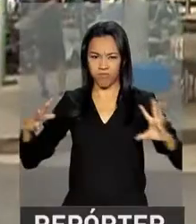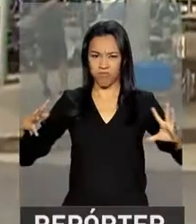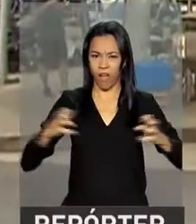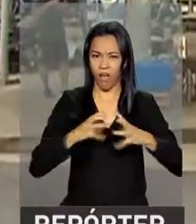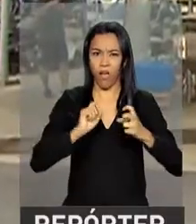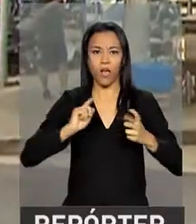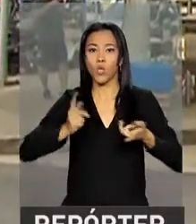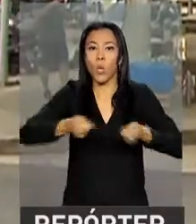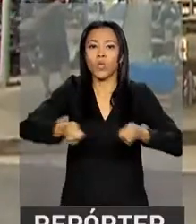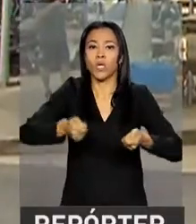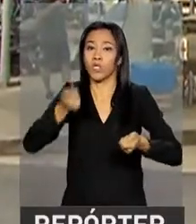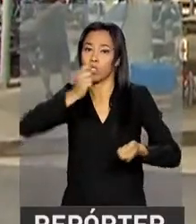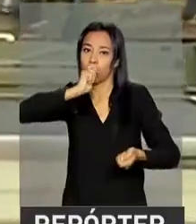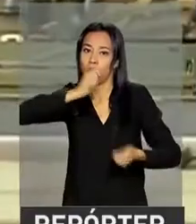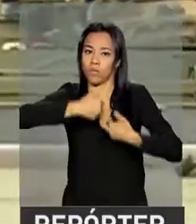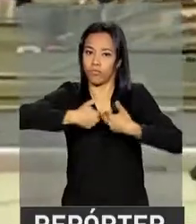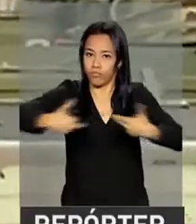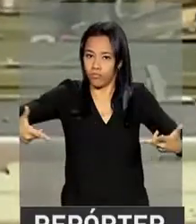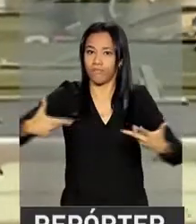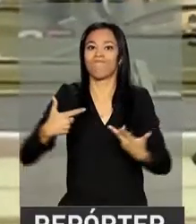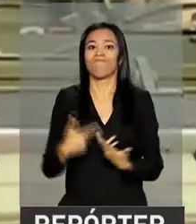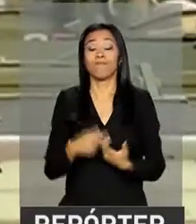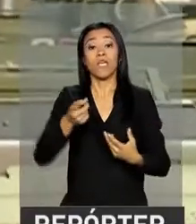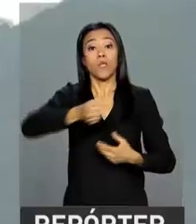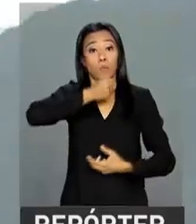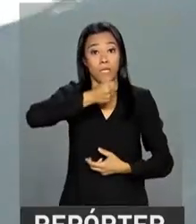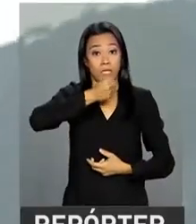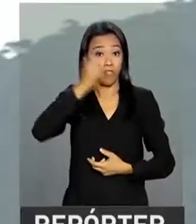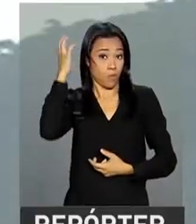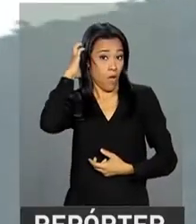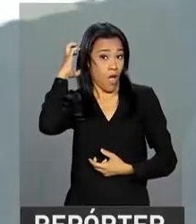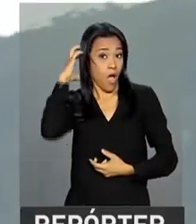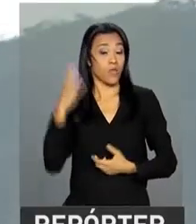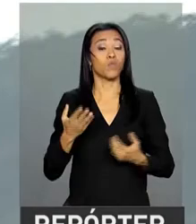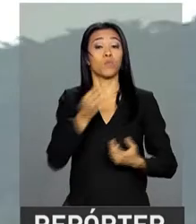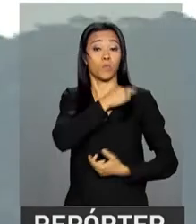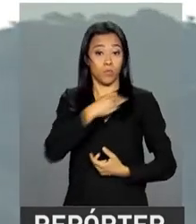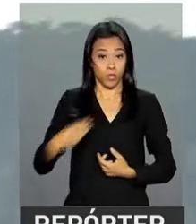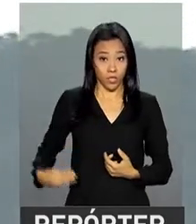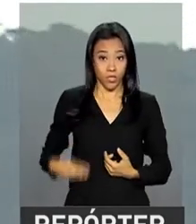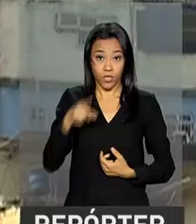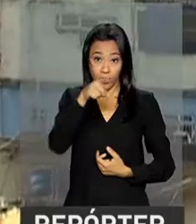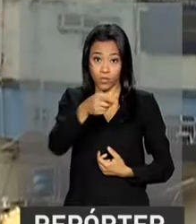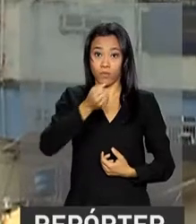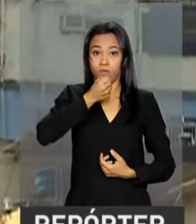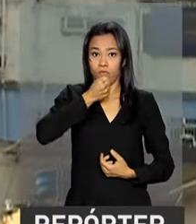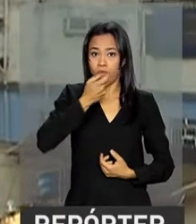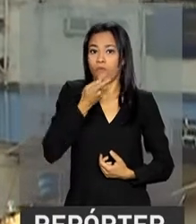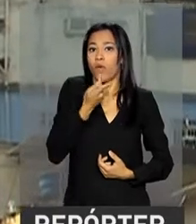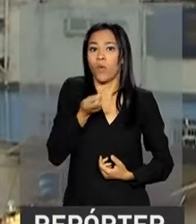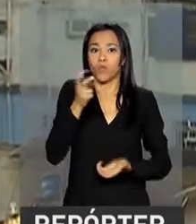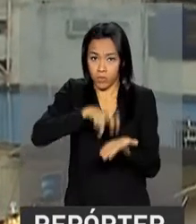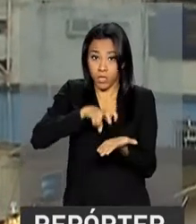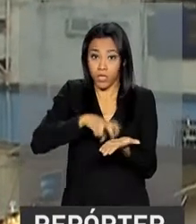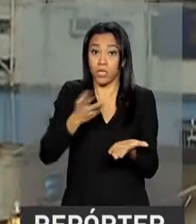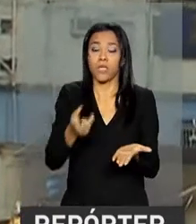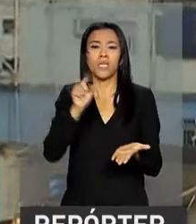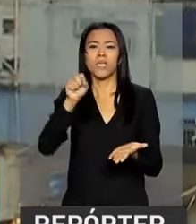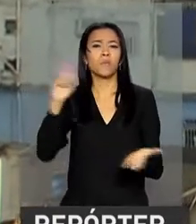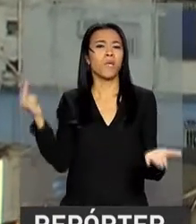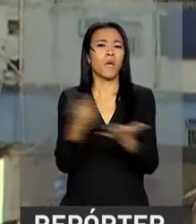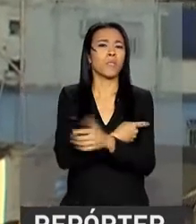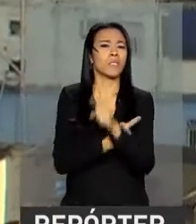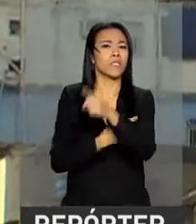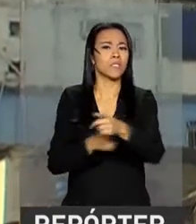controle do tráfico de drogas em entrevista a uma rádio na manhã de hoje o ministro da defesa raúl jungmann afirmou que a situação na comunidade